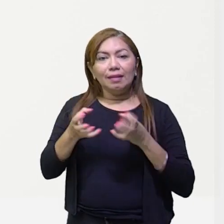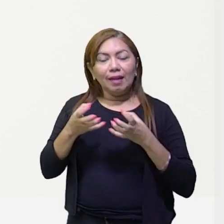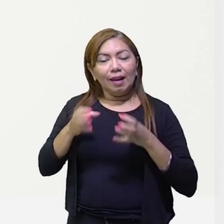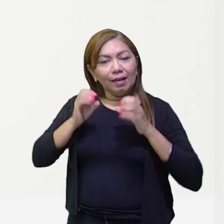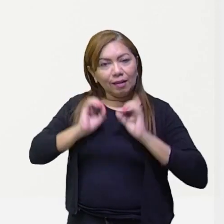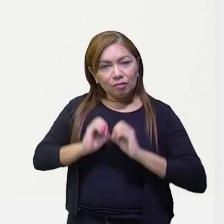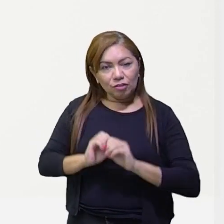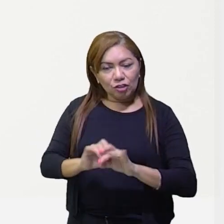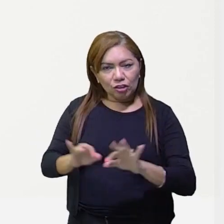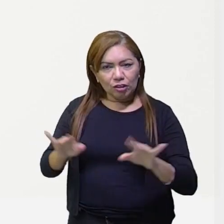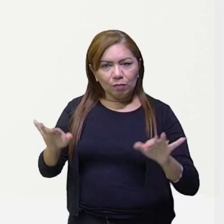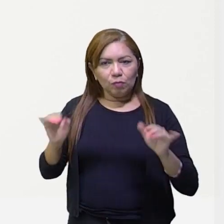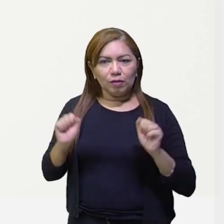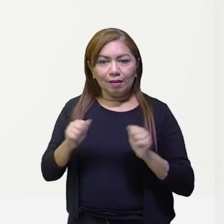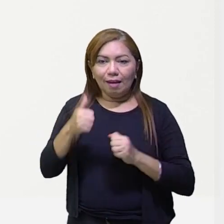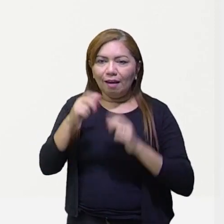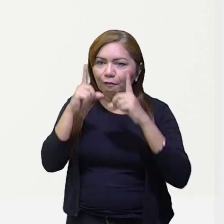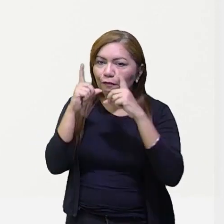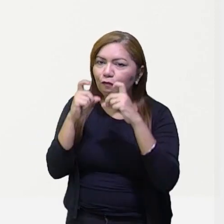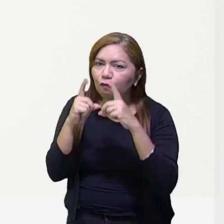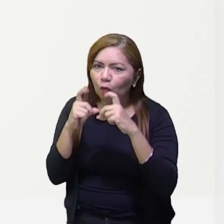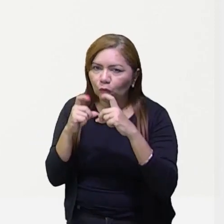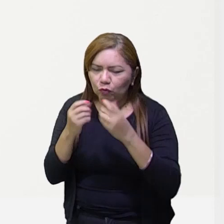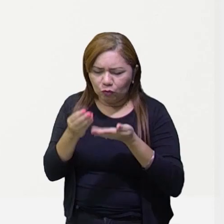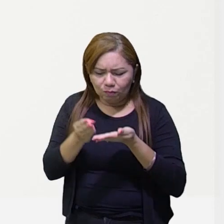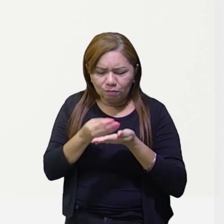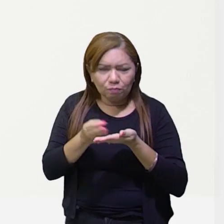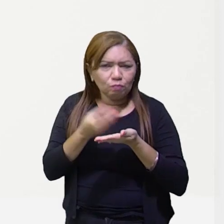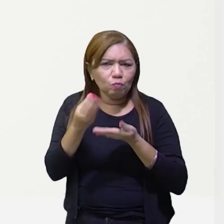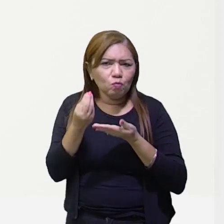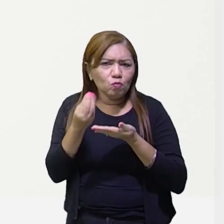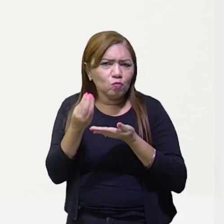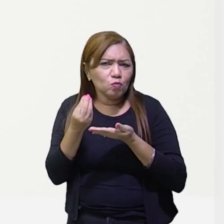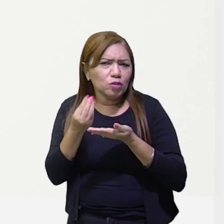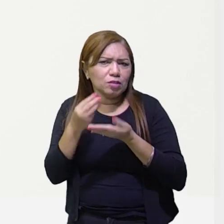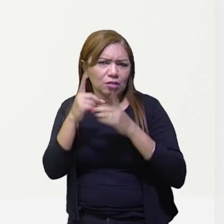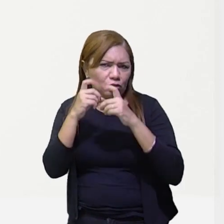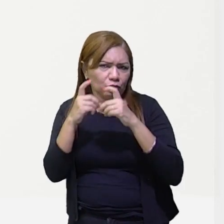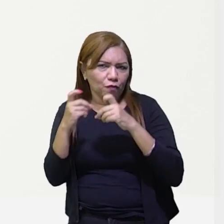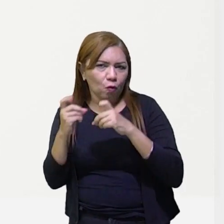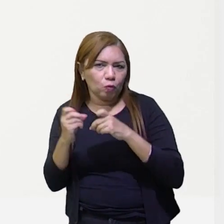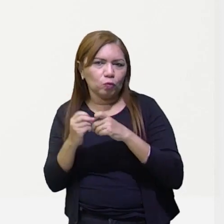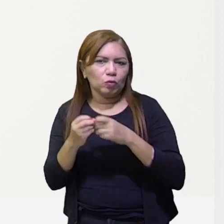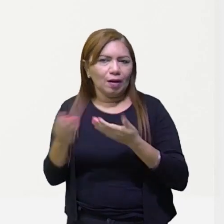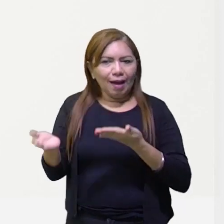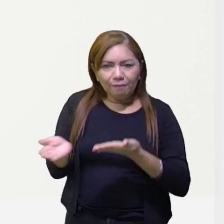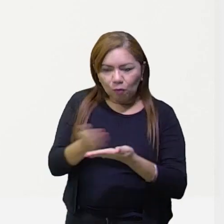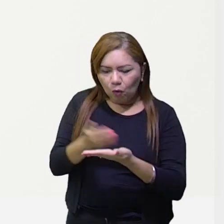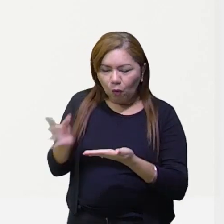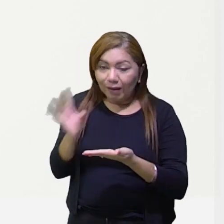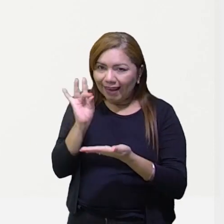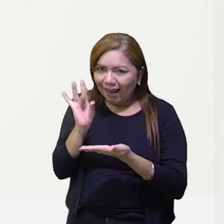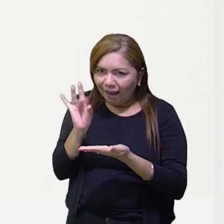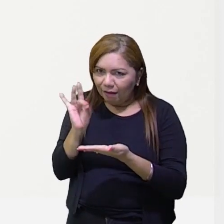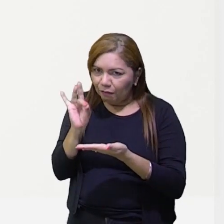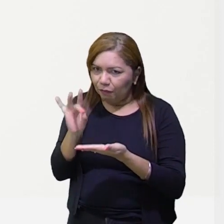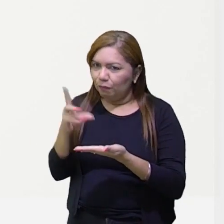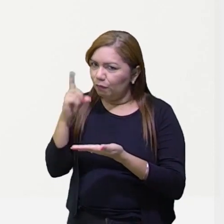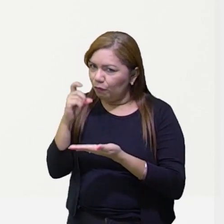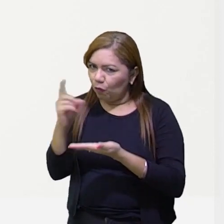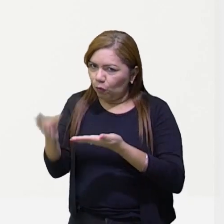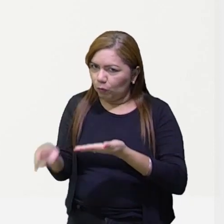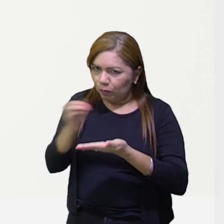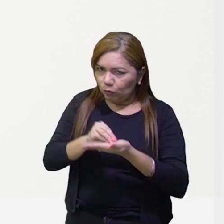nas páginas do seu álbum. Qual é a menor quantidade de páginas que ela pode usar se em